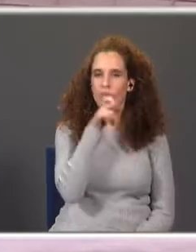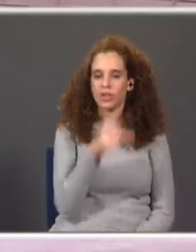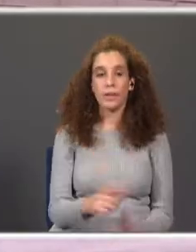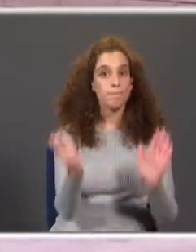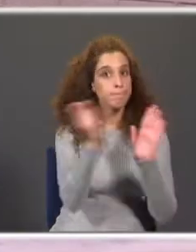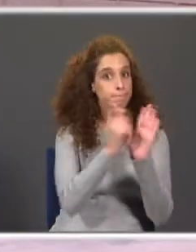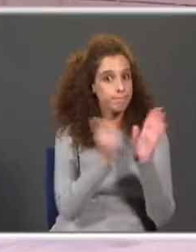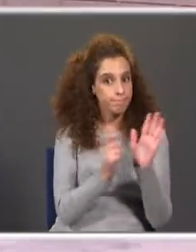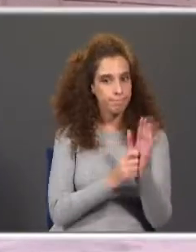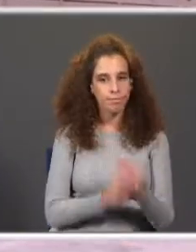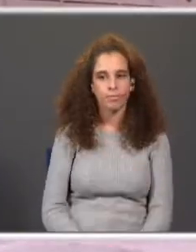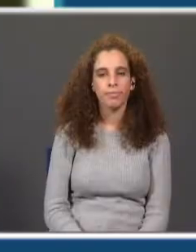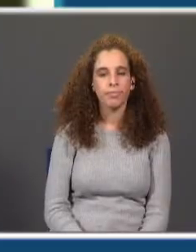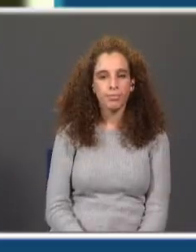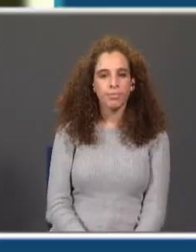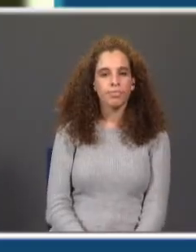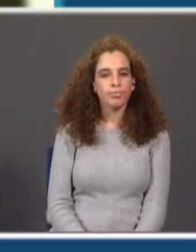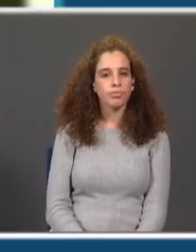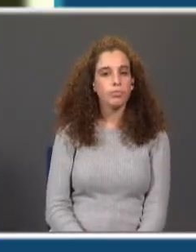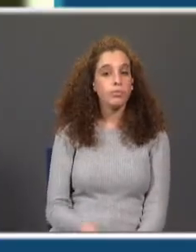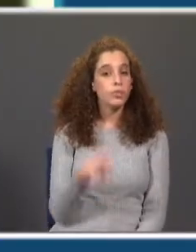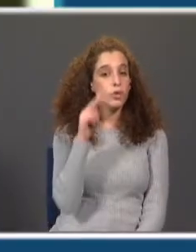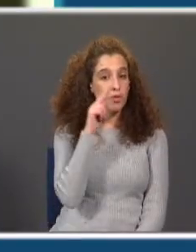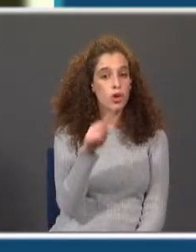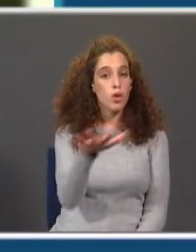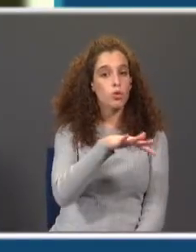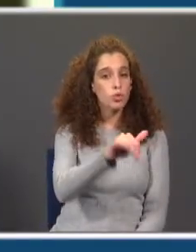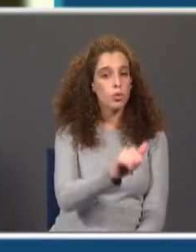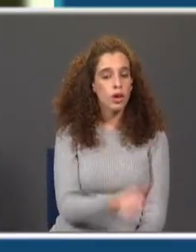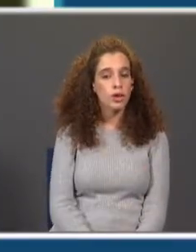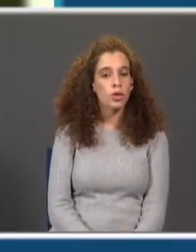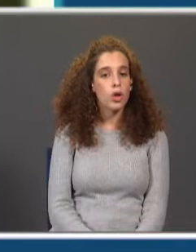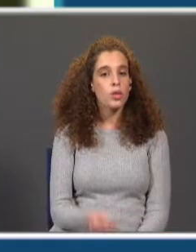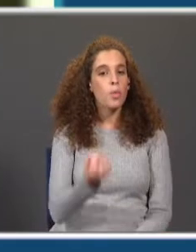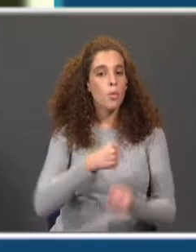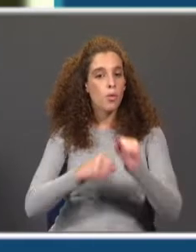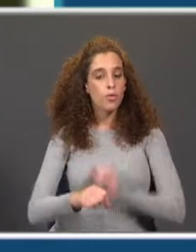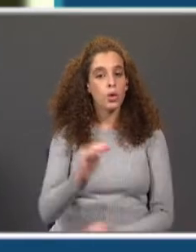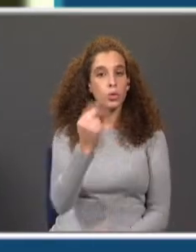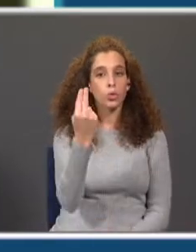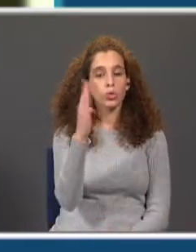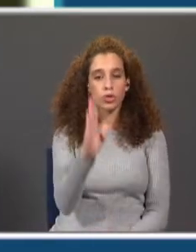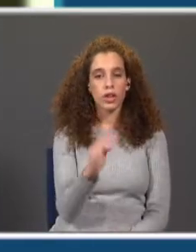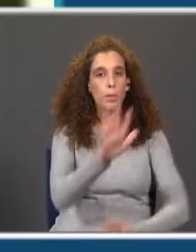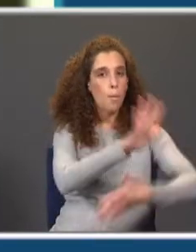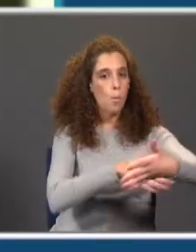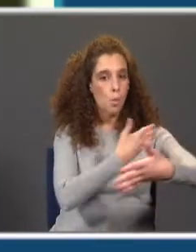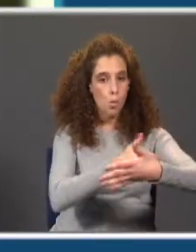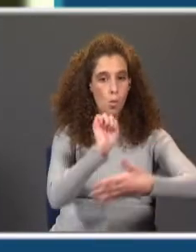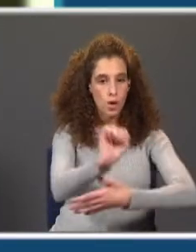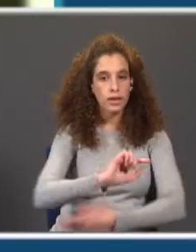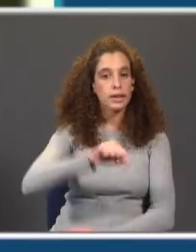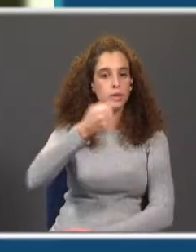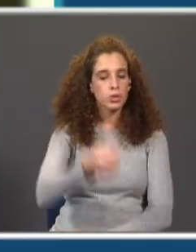nota. Identifica o espaço em que se movimenta o sujeito poético. É a primeira questão que te lanço.